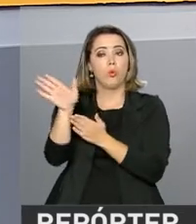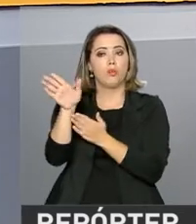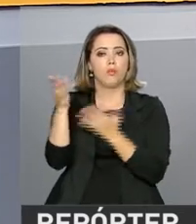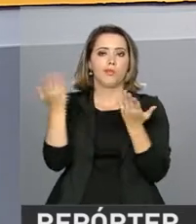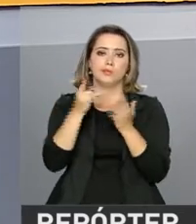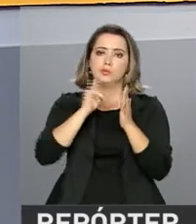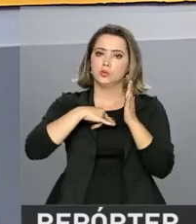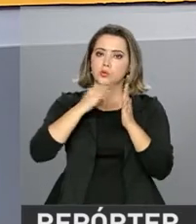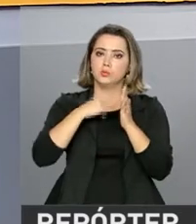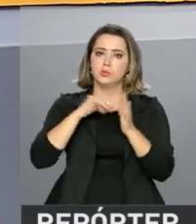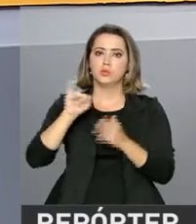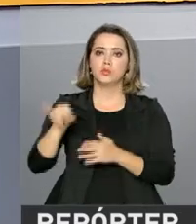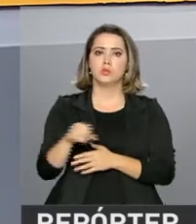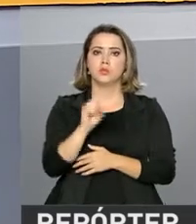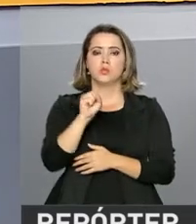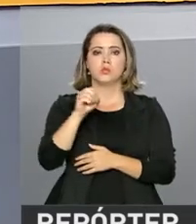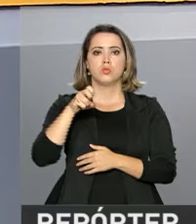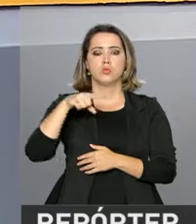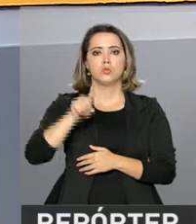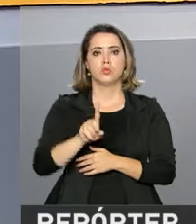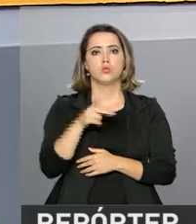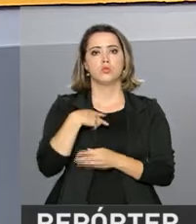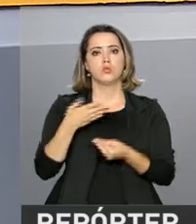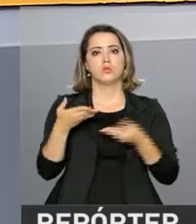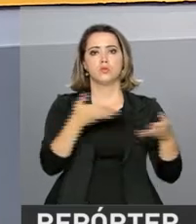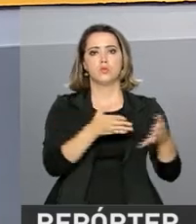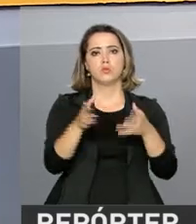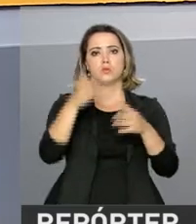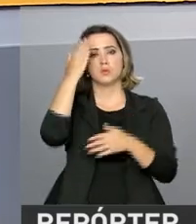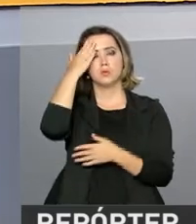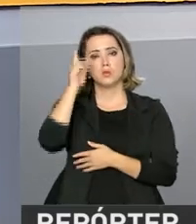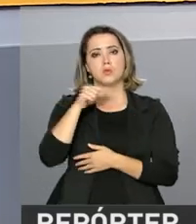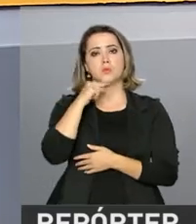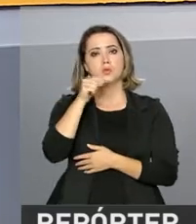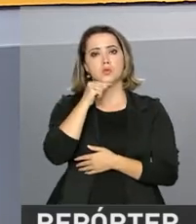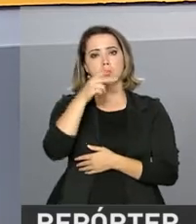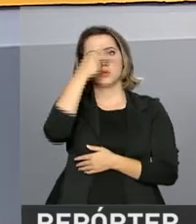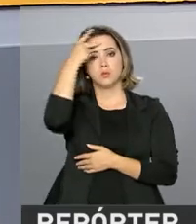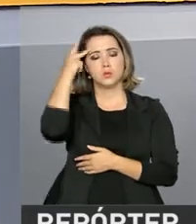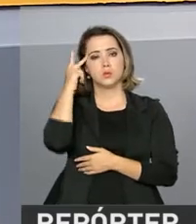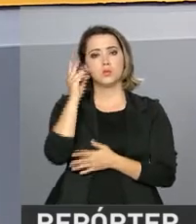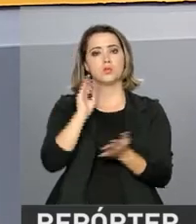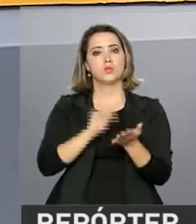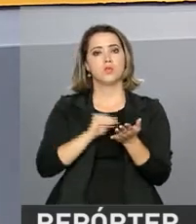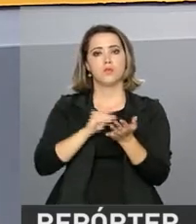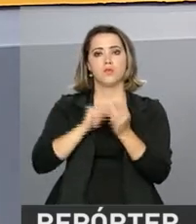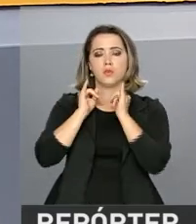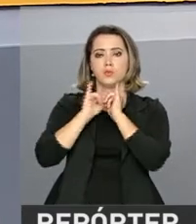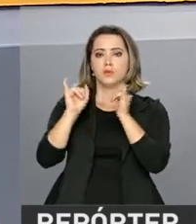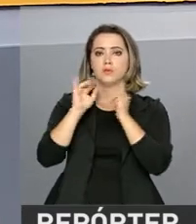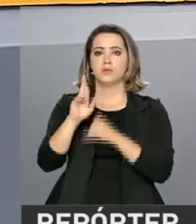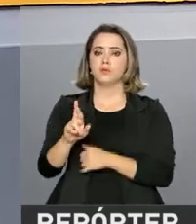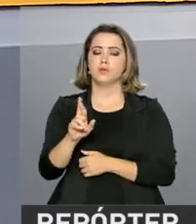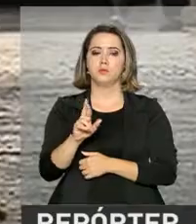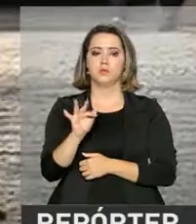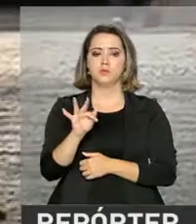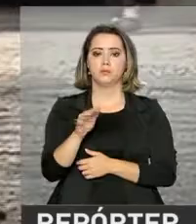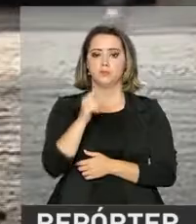O repórter José Luiz Filho foi às ruas saber quais são as dúvidas de quem ainda não prestou contas com a Receita.